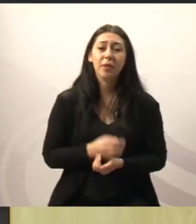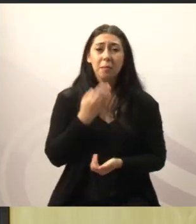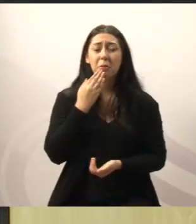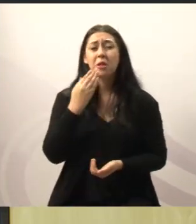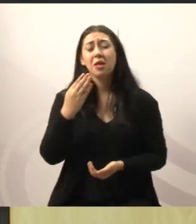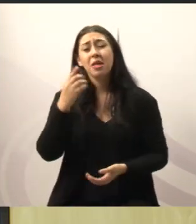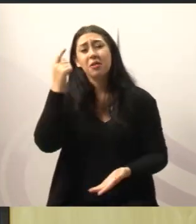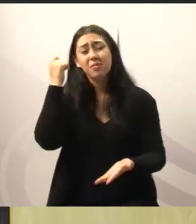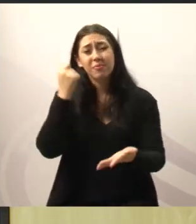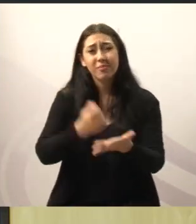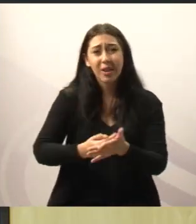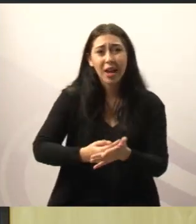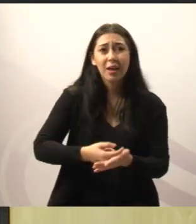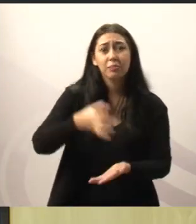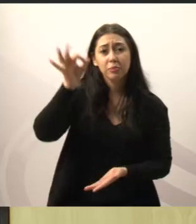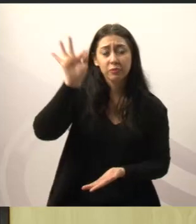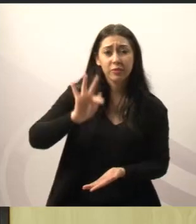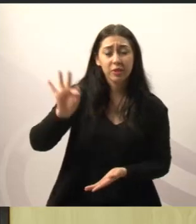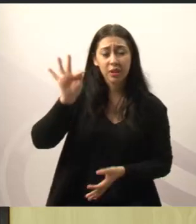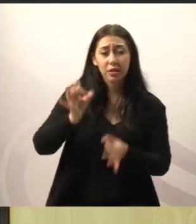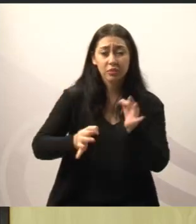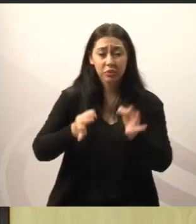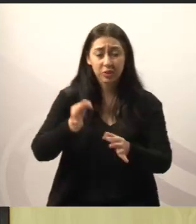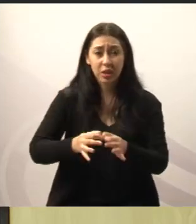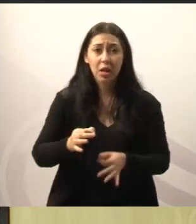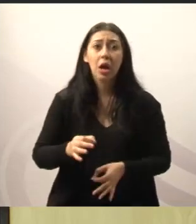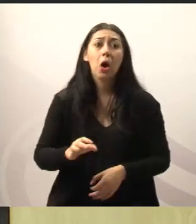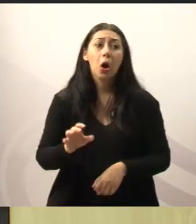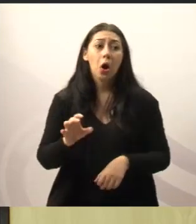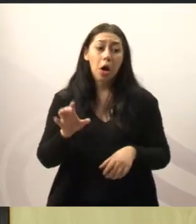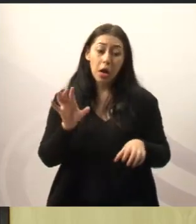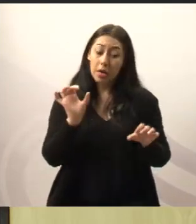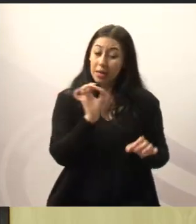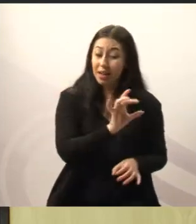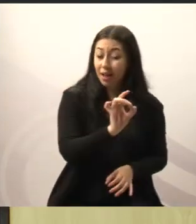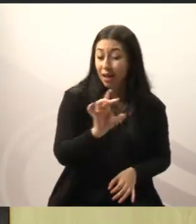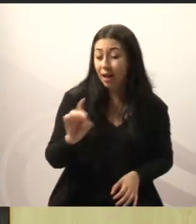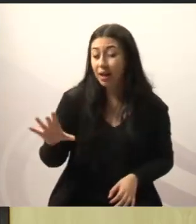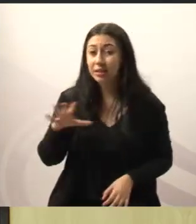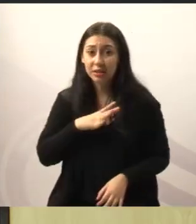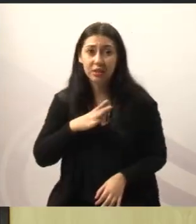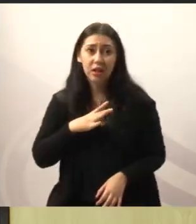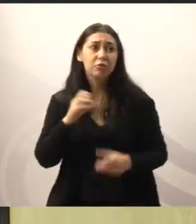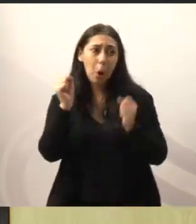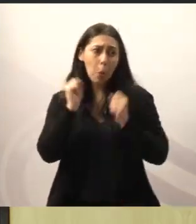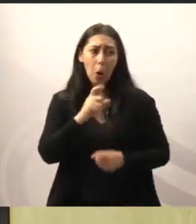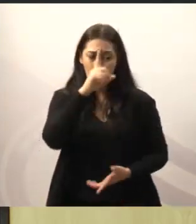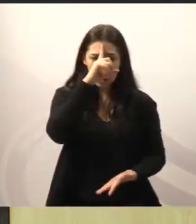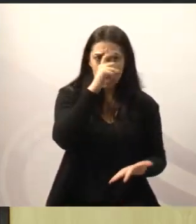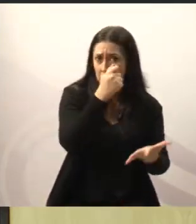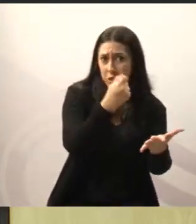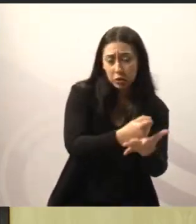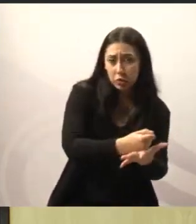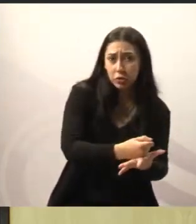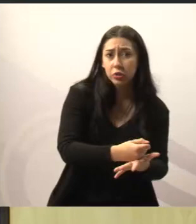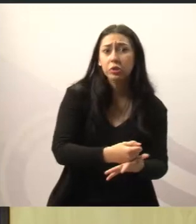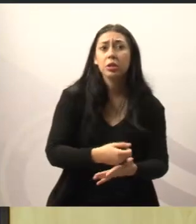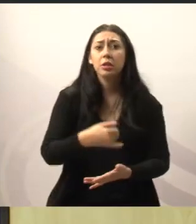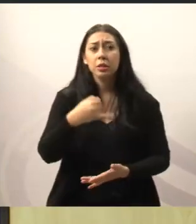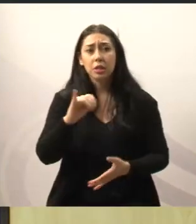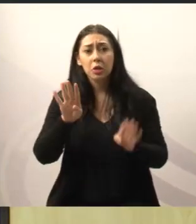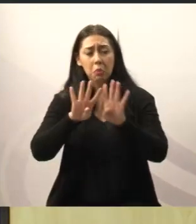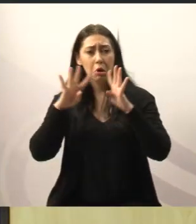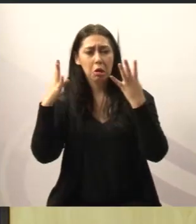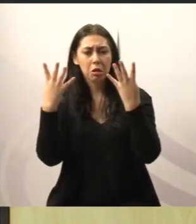Federal decidiu que os estados e municípios têm autonomia para adotar medidas de isolamento social, quarentena, suspensão de atividades de